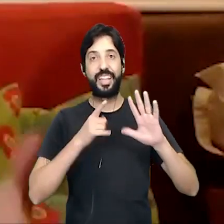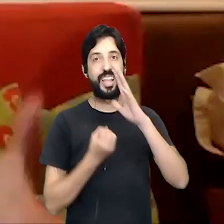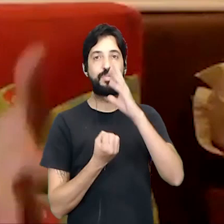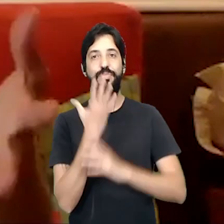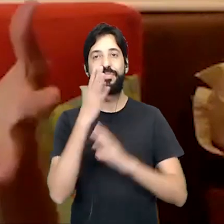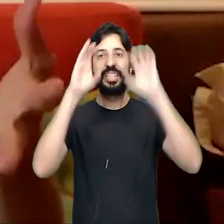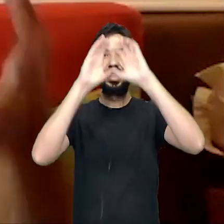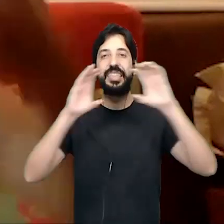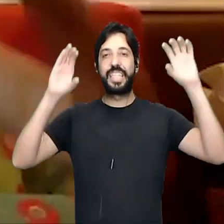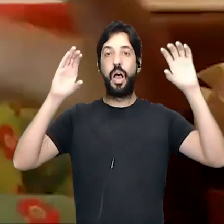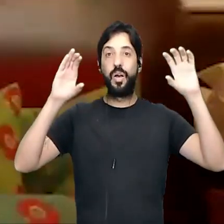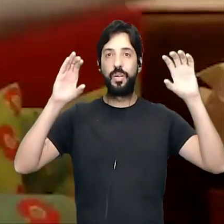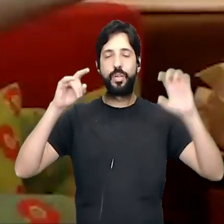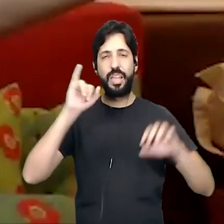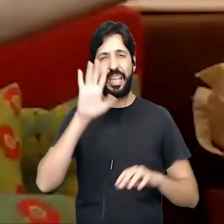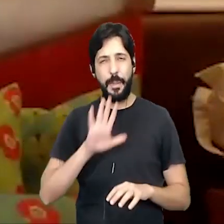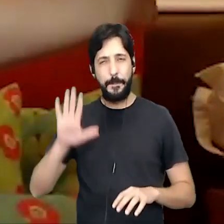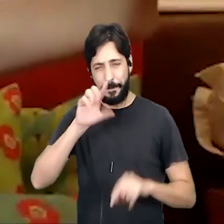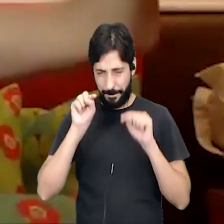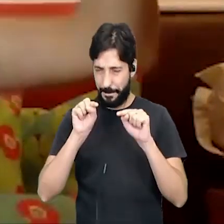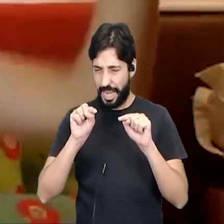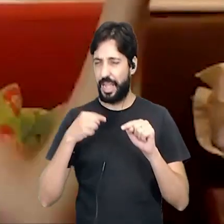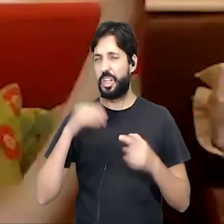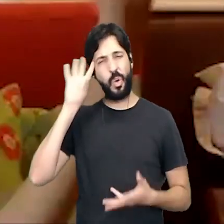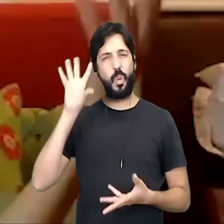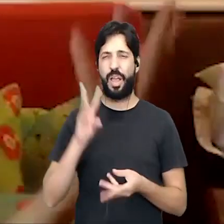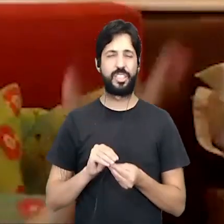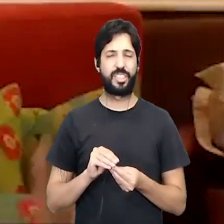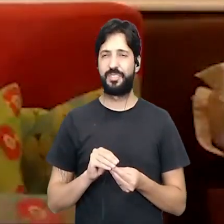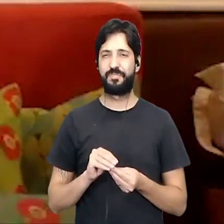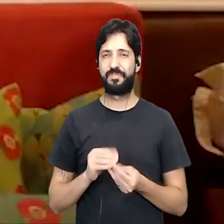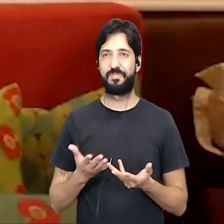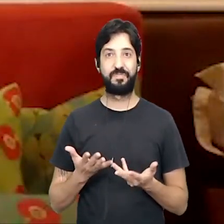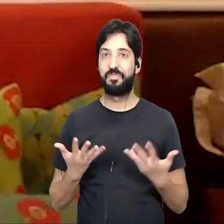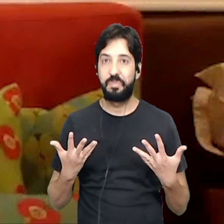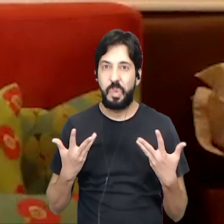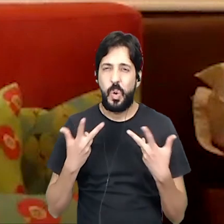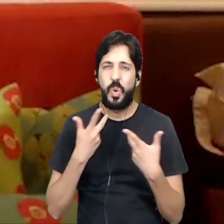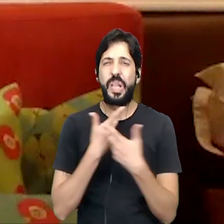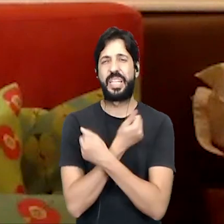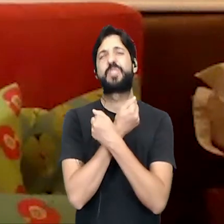vem a névoa e forma o céu. Eu achei essa imagem assim